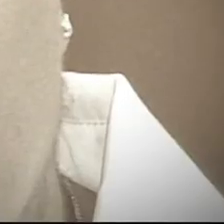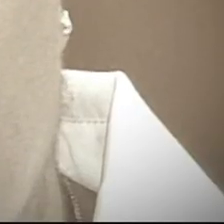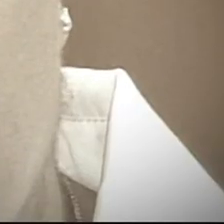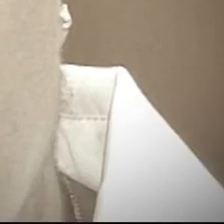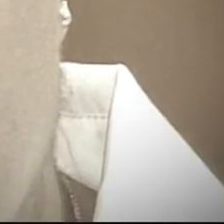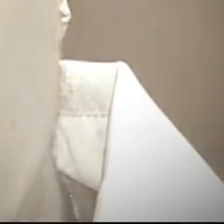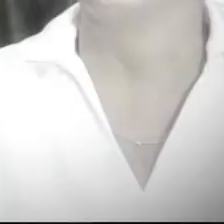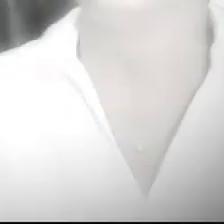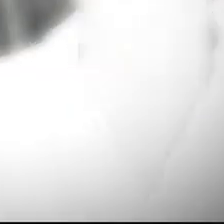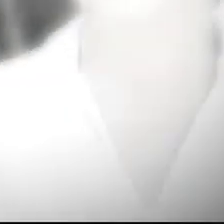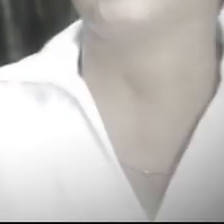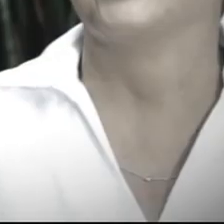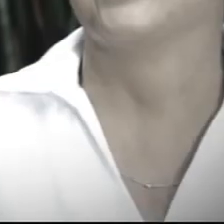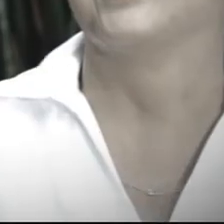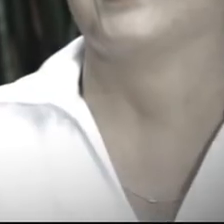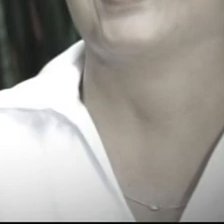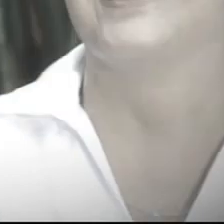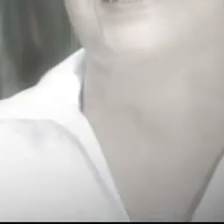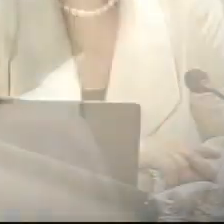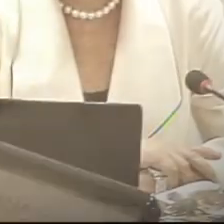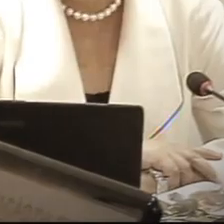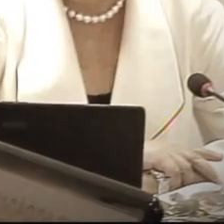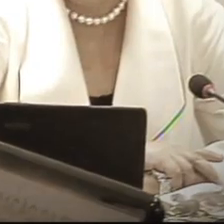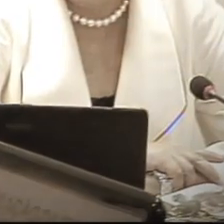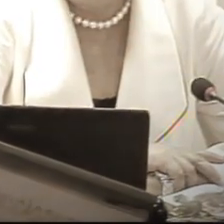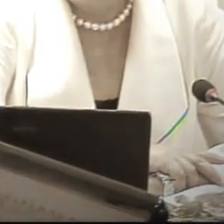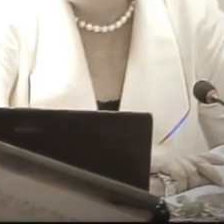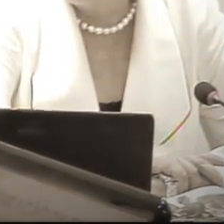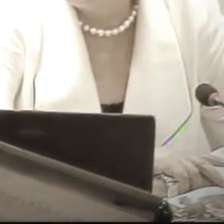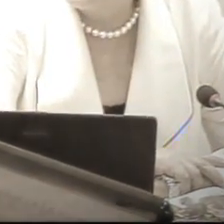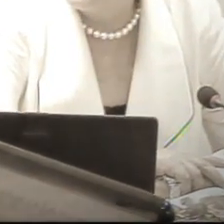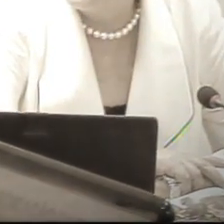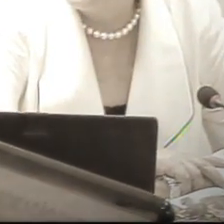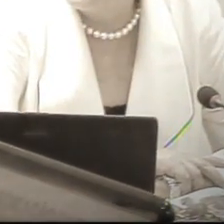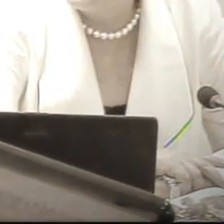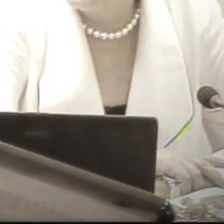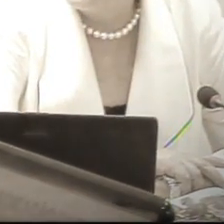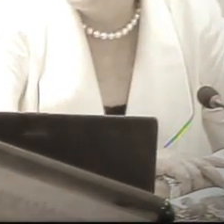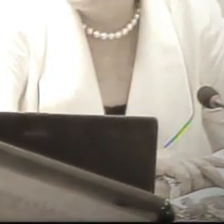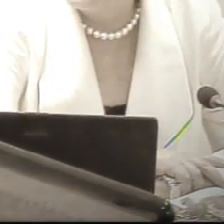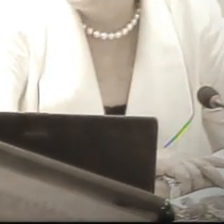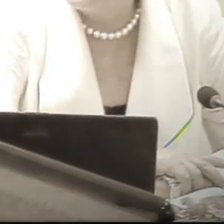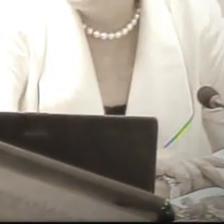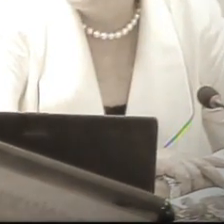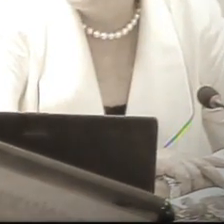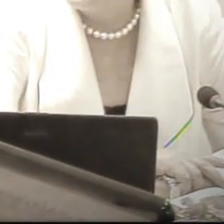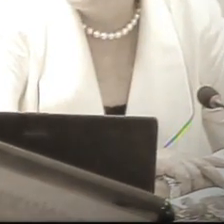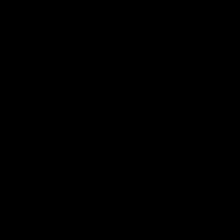ó o café com a presidenta